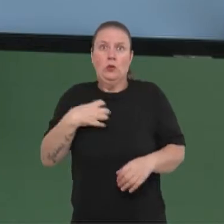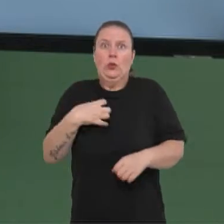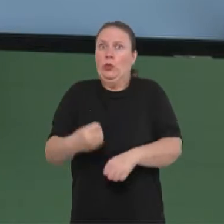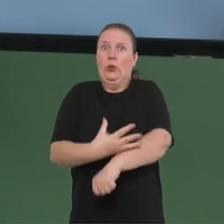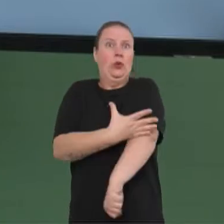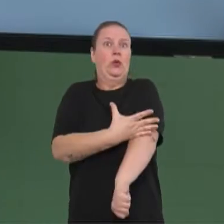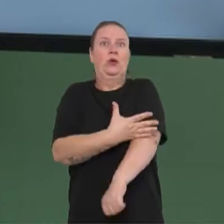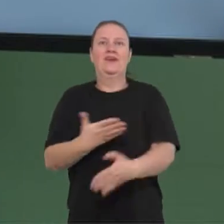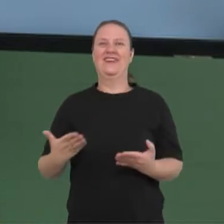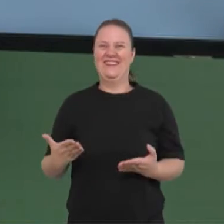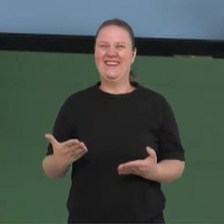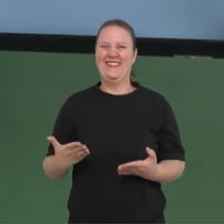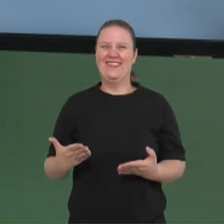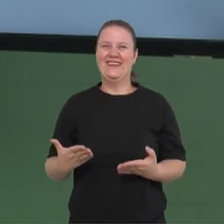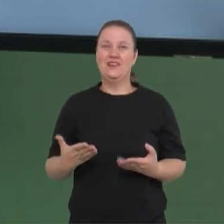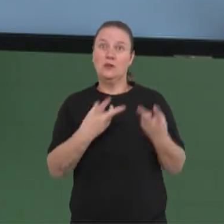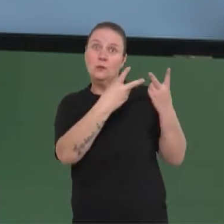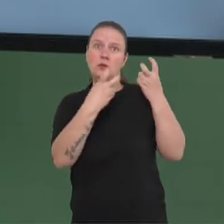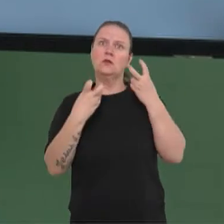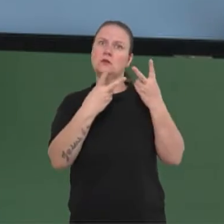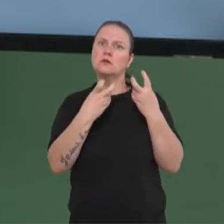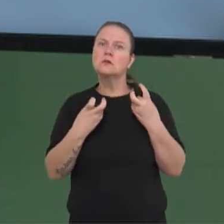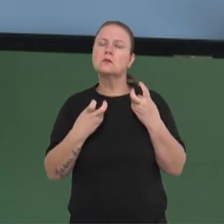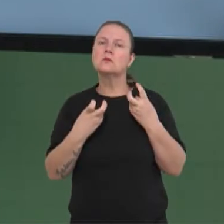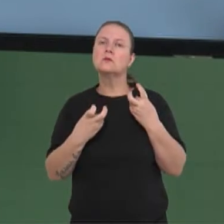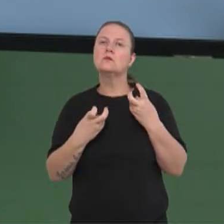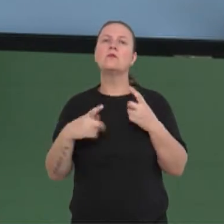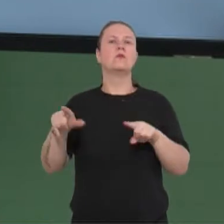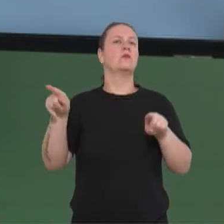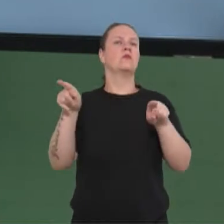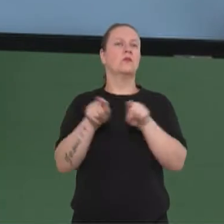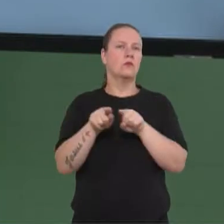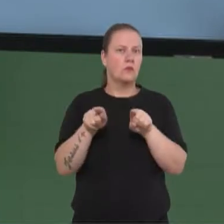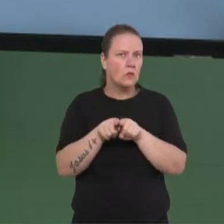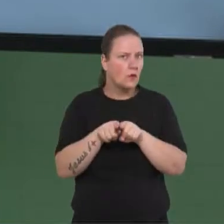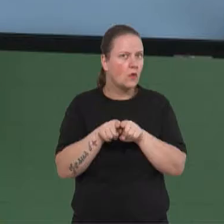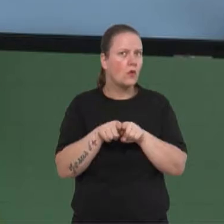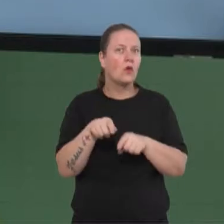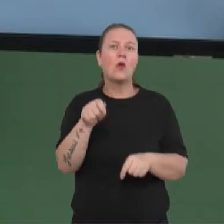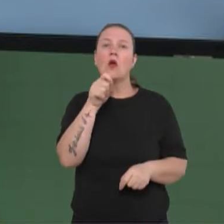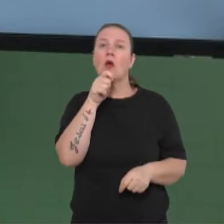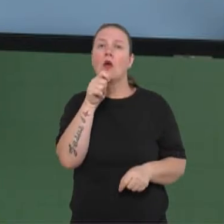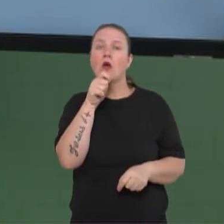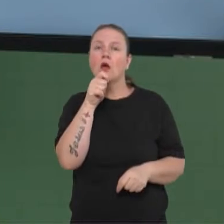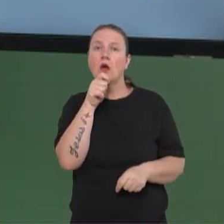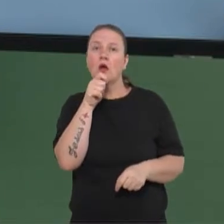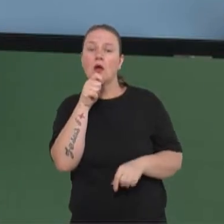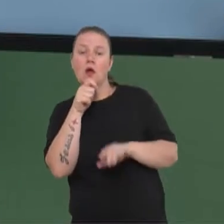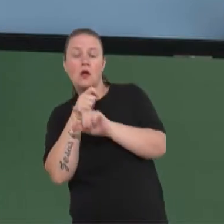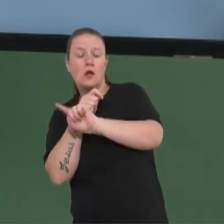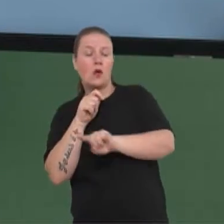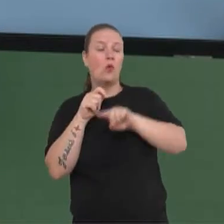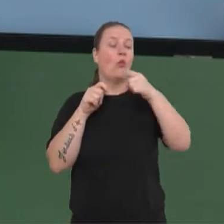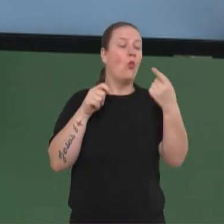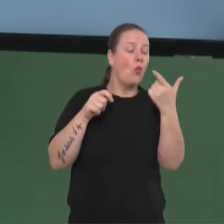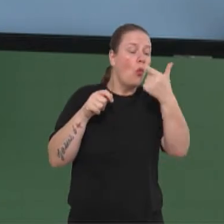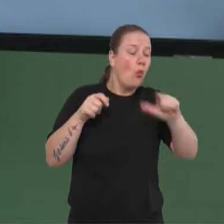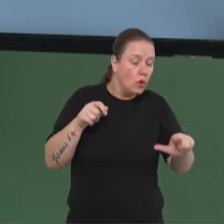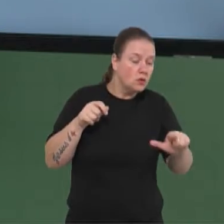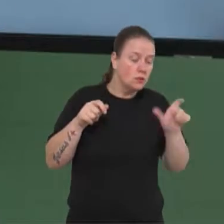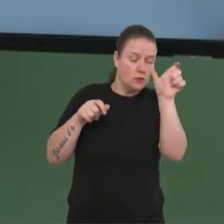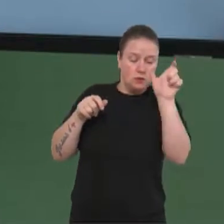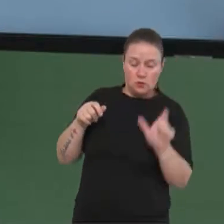Tá? Aqui na transcrição, eu não coloquei o momento em que vai para o comentarista. Então,